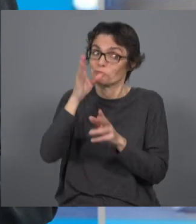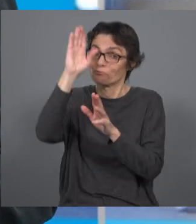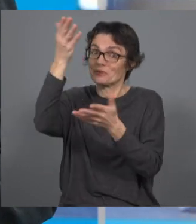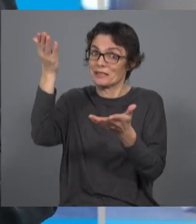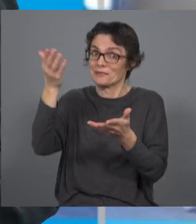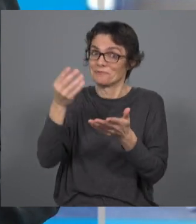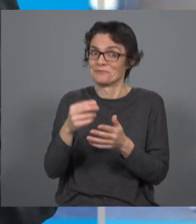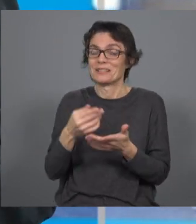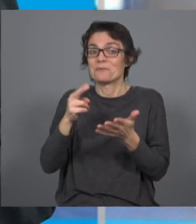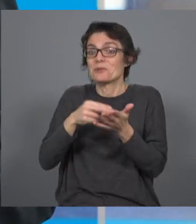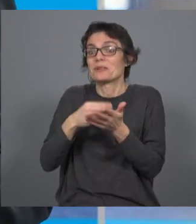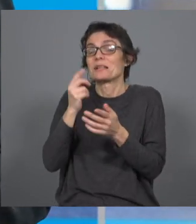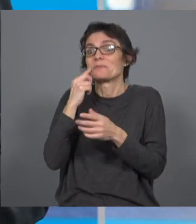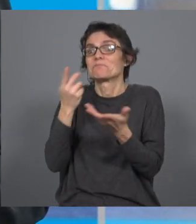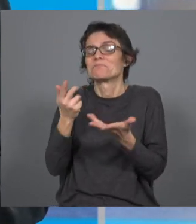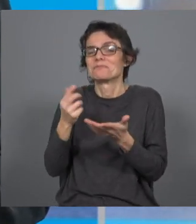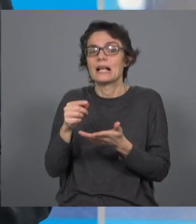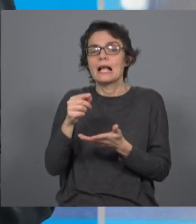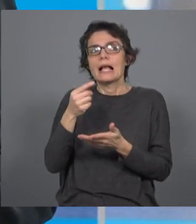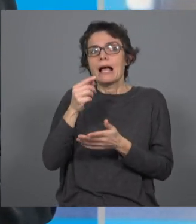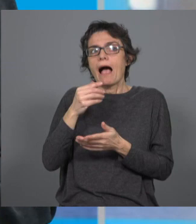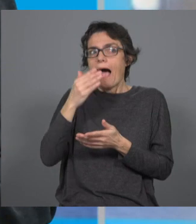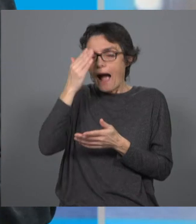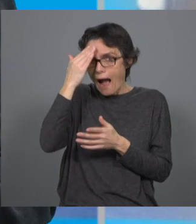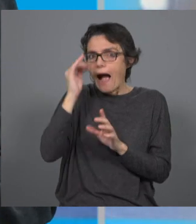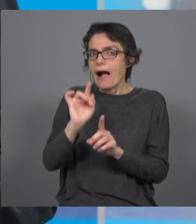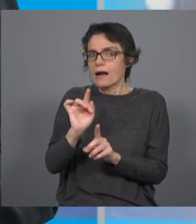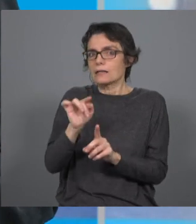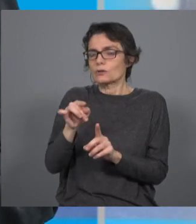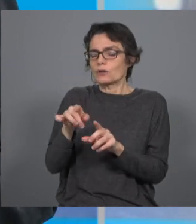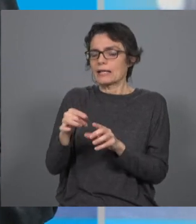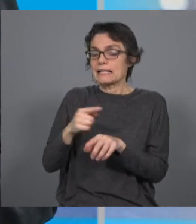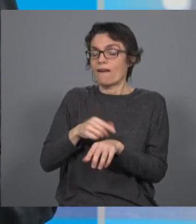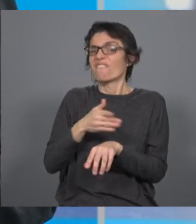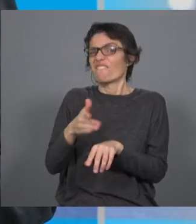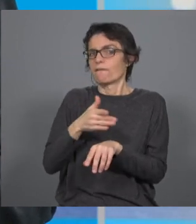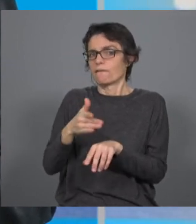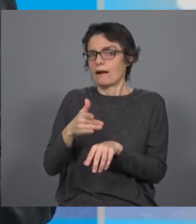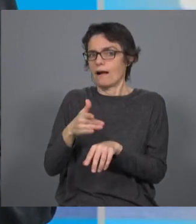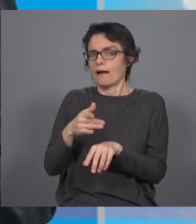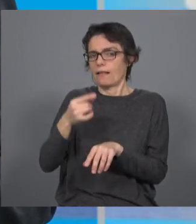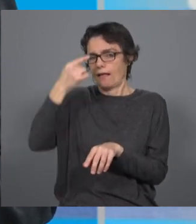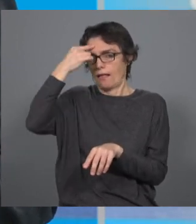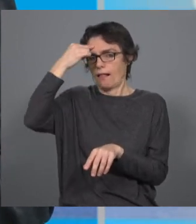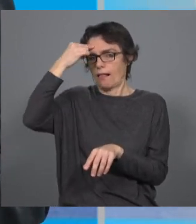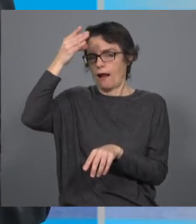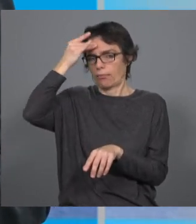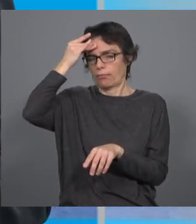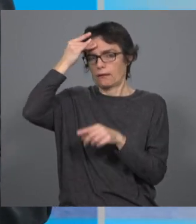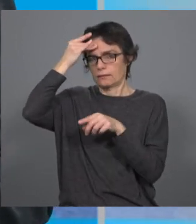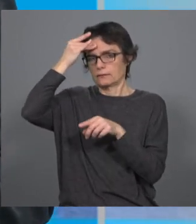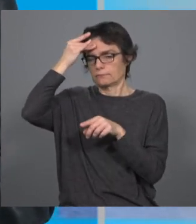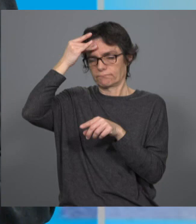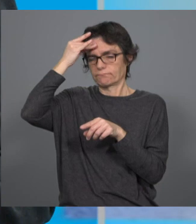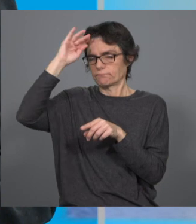nesta matéria, é verdade, vai deixar marcas. Eu penso que esta é uma fase que estamos a viver na nossa história que vai ficar para